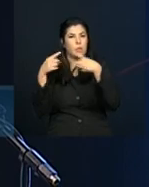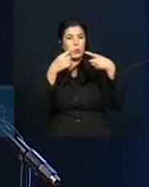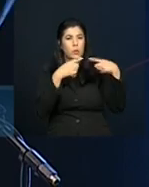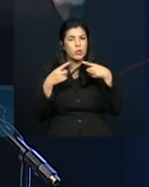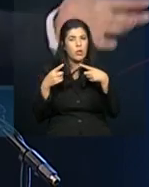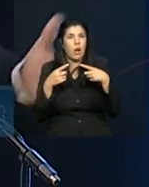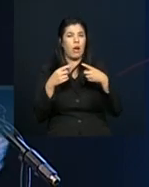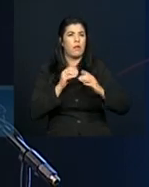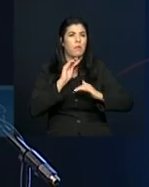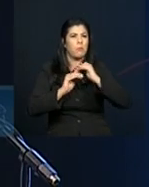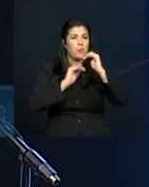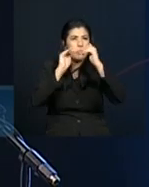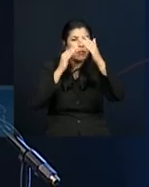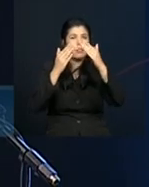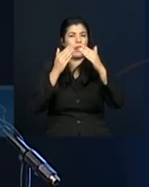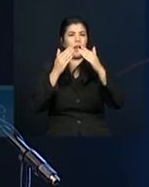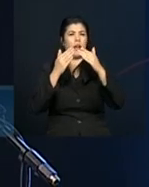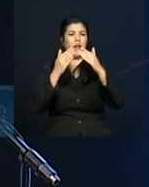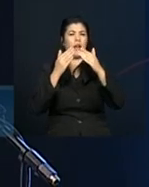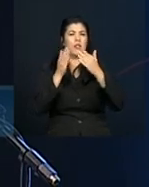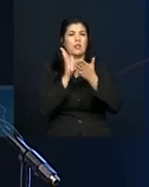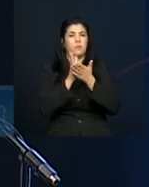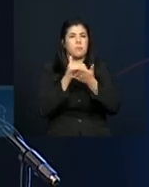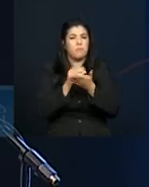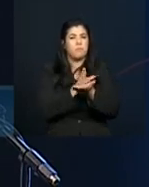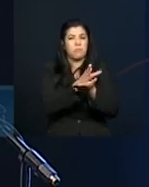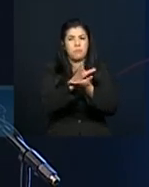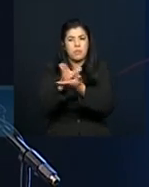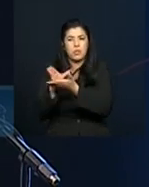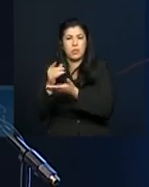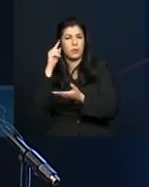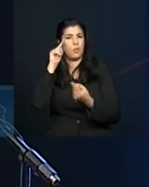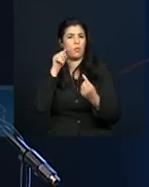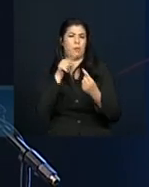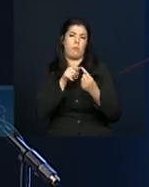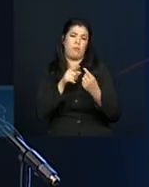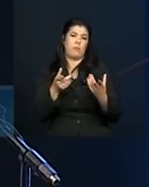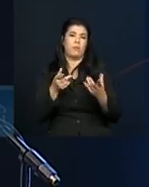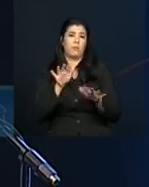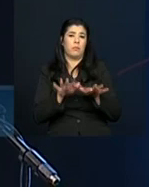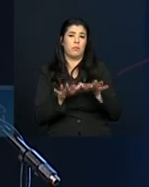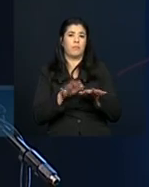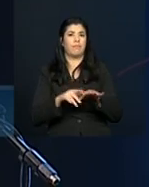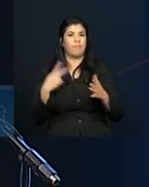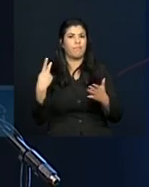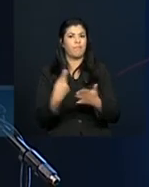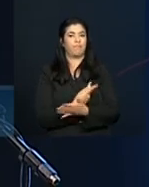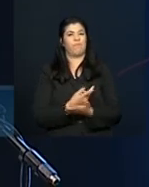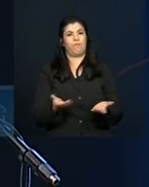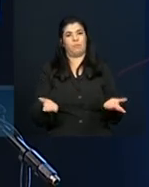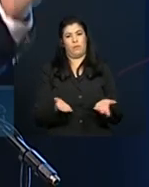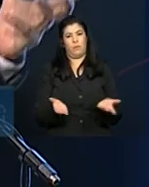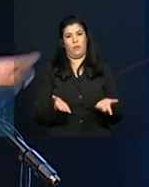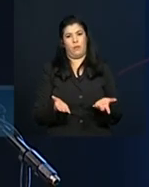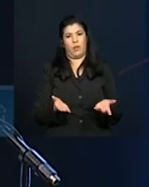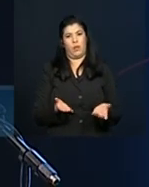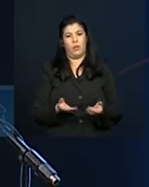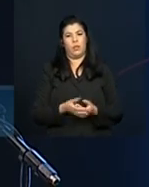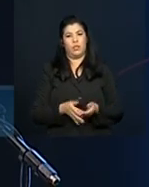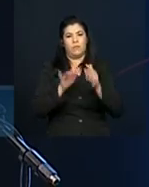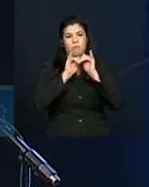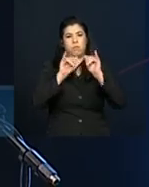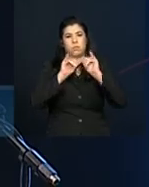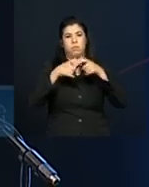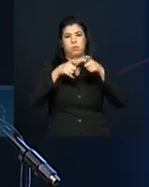prosperity, prosperidade partilhada, eu acho que a gente talvez esteja no momento de estender o